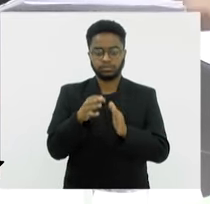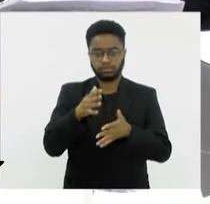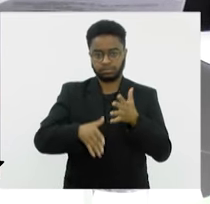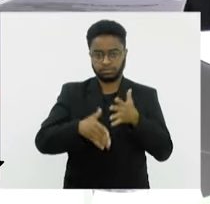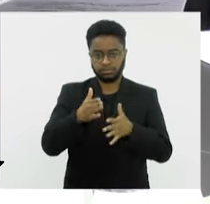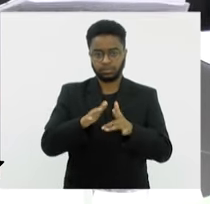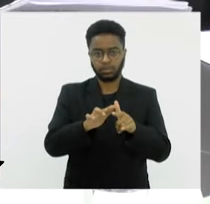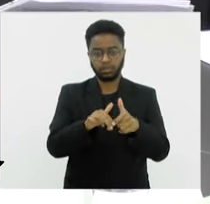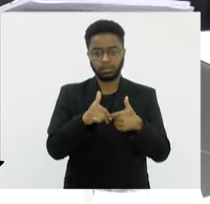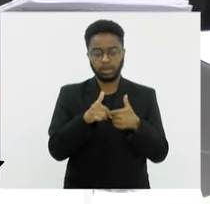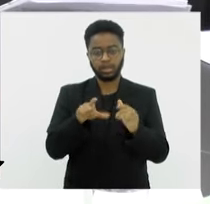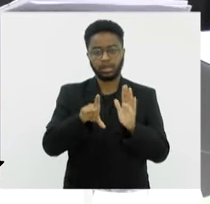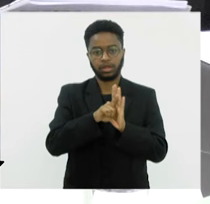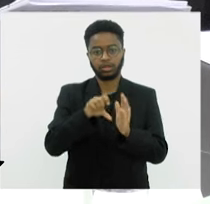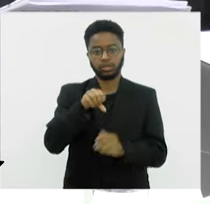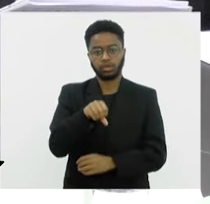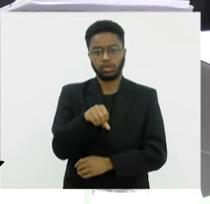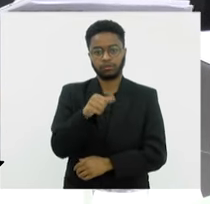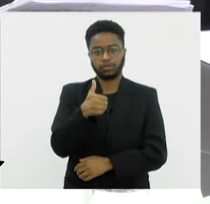prejudicabilidade em razão da lei